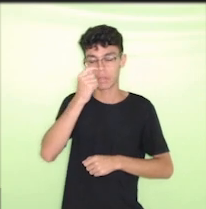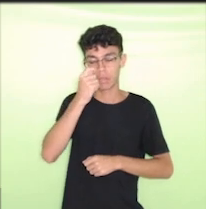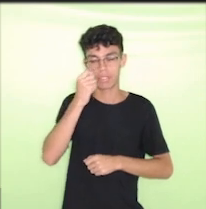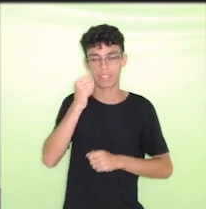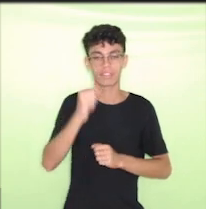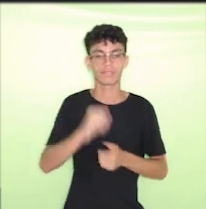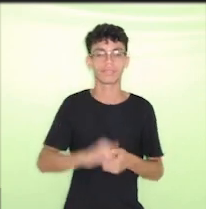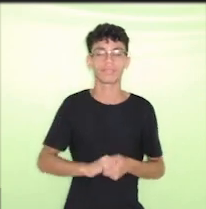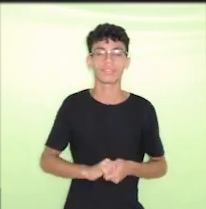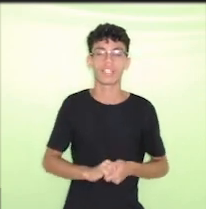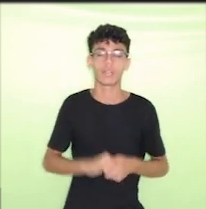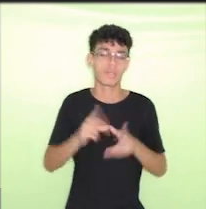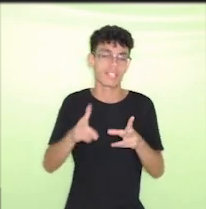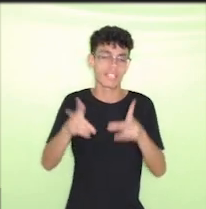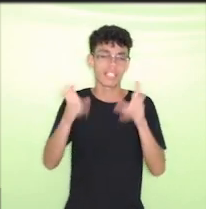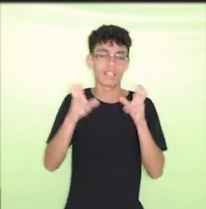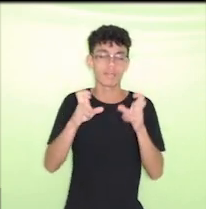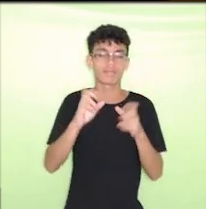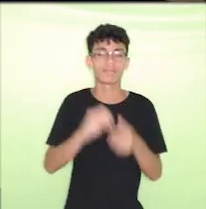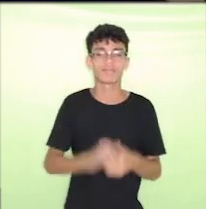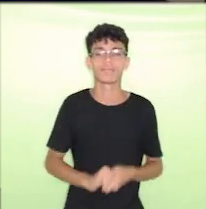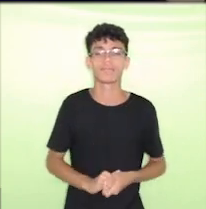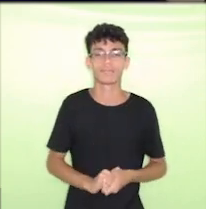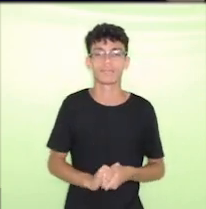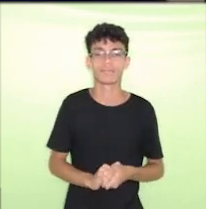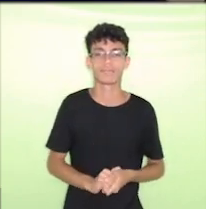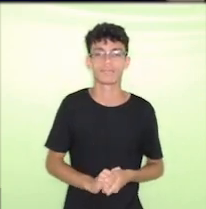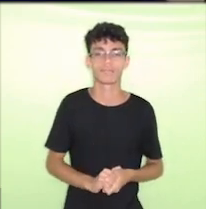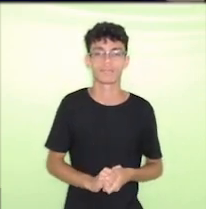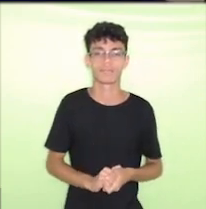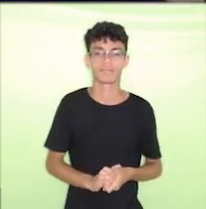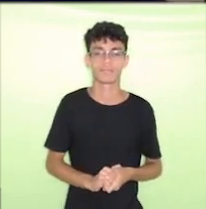pela fala da cooperadora.